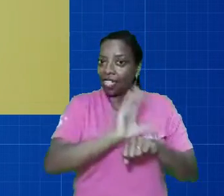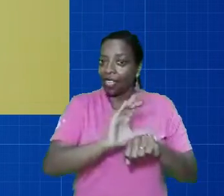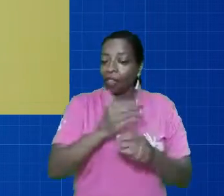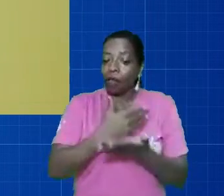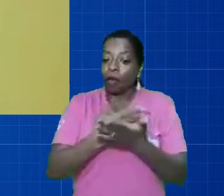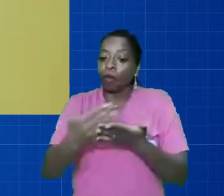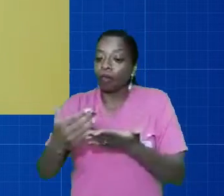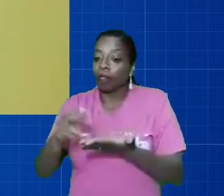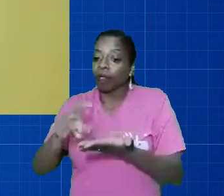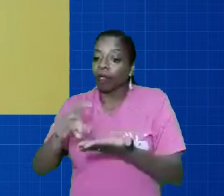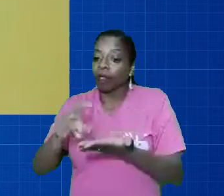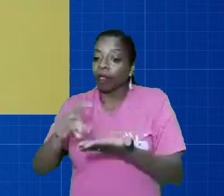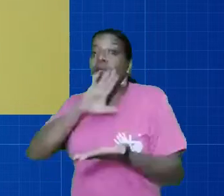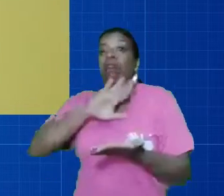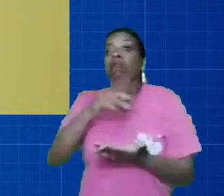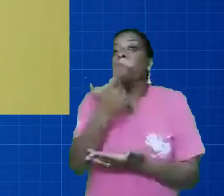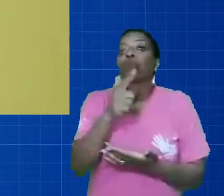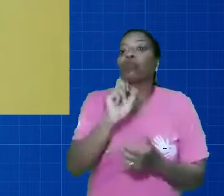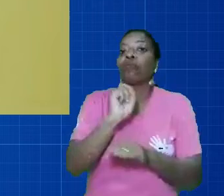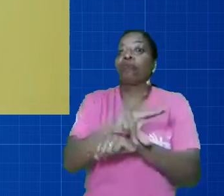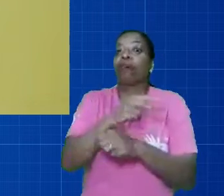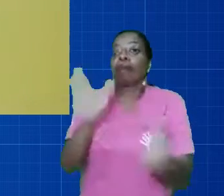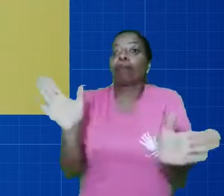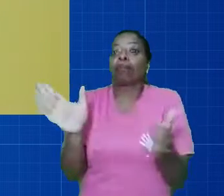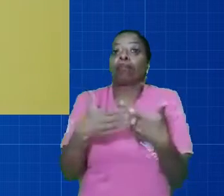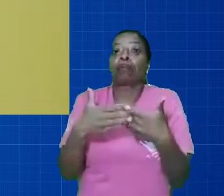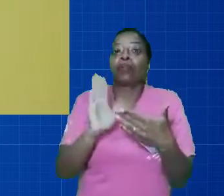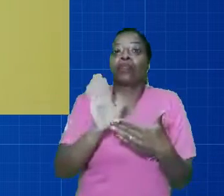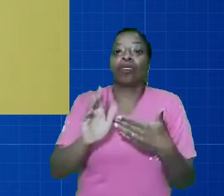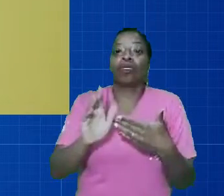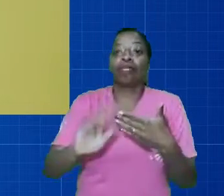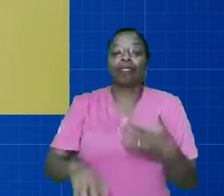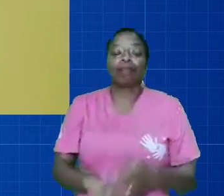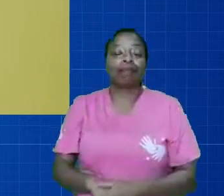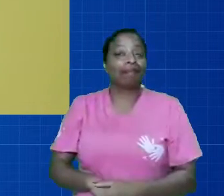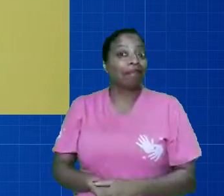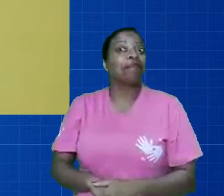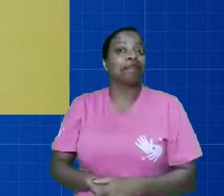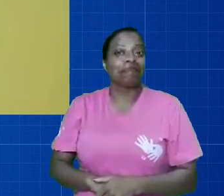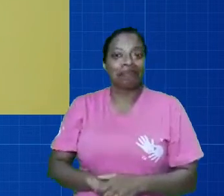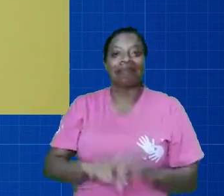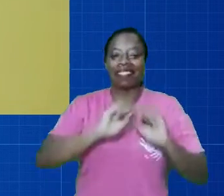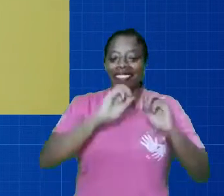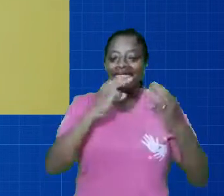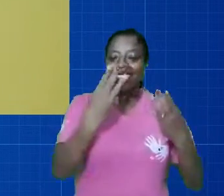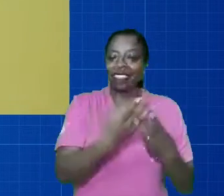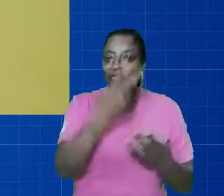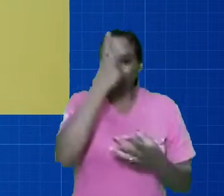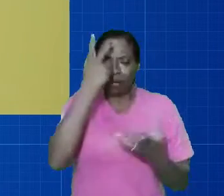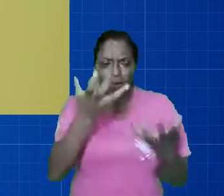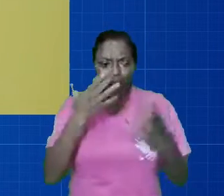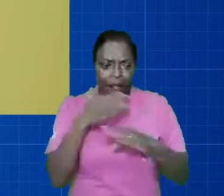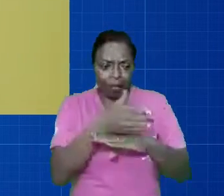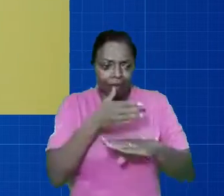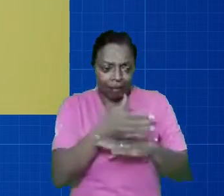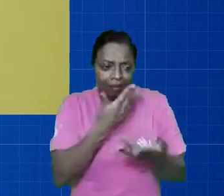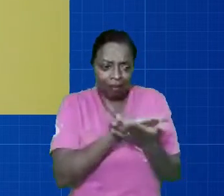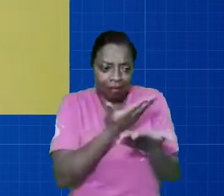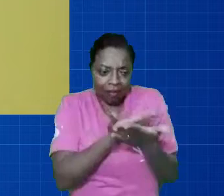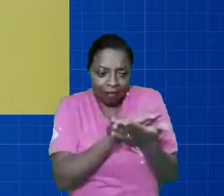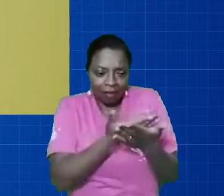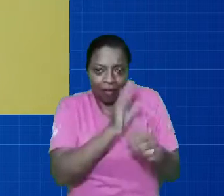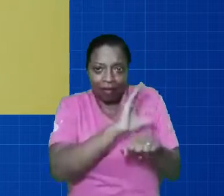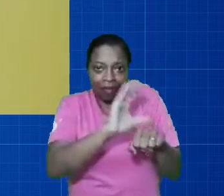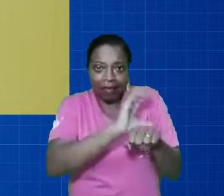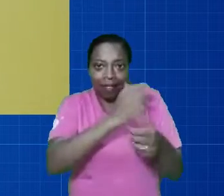mais vagas, né? E a oficina era muito procurada, né? Justamente porque a gente tinha assim um compromisso com a